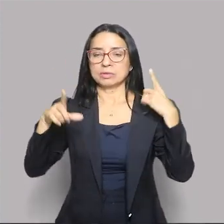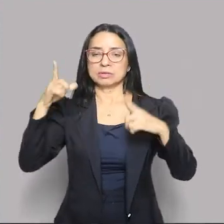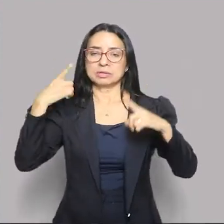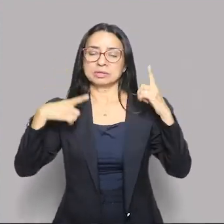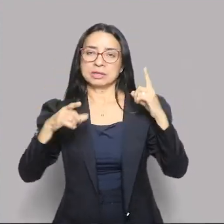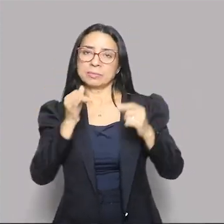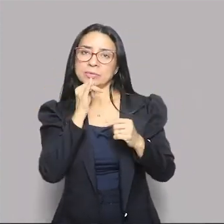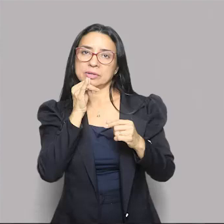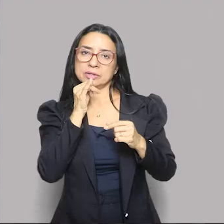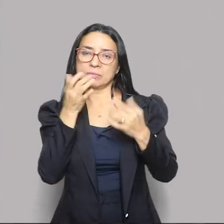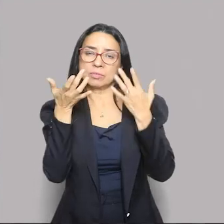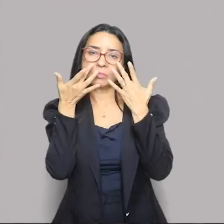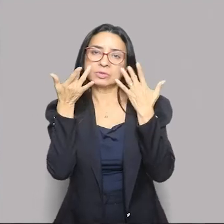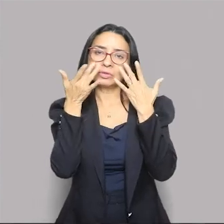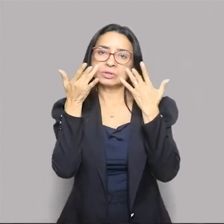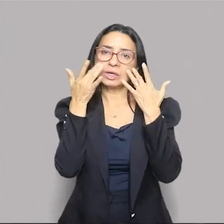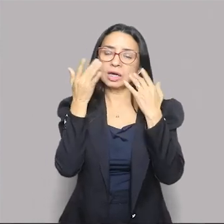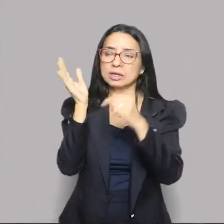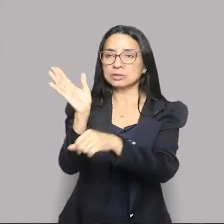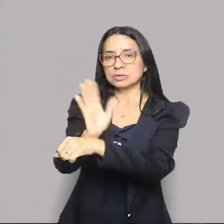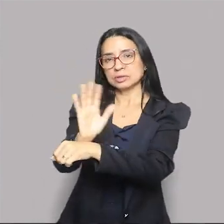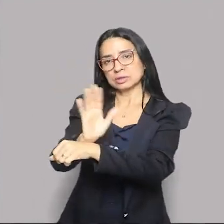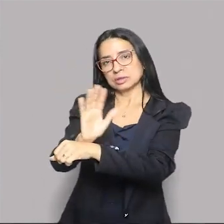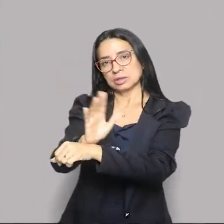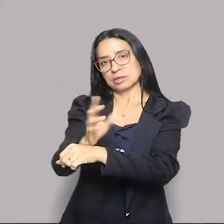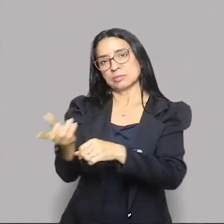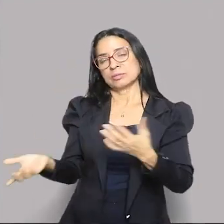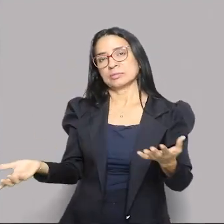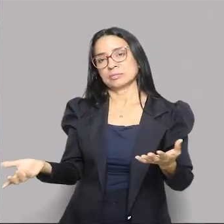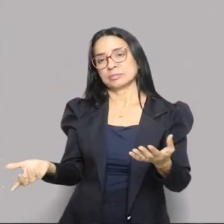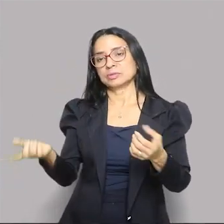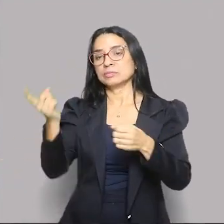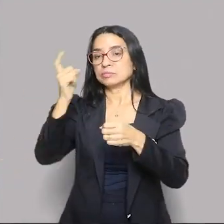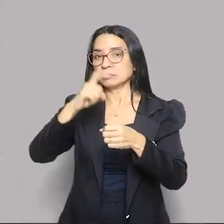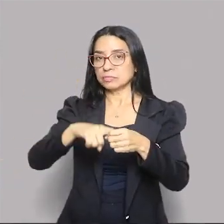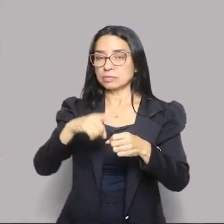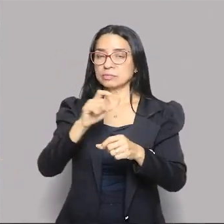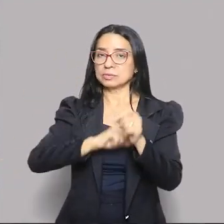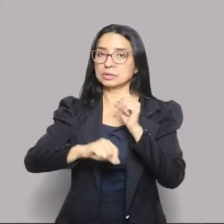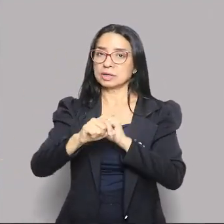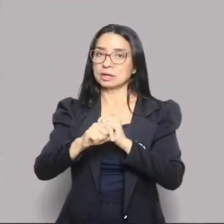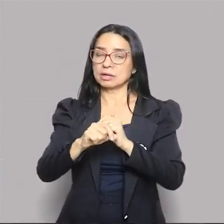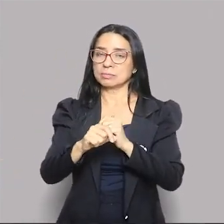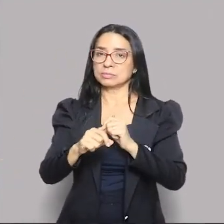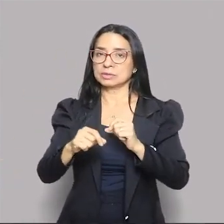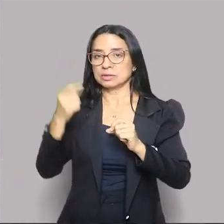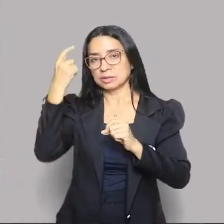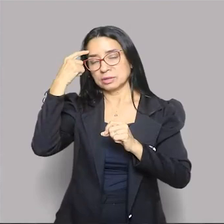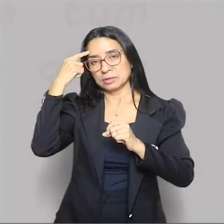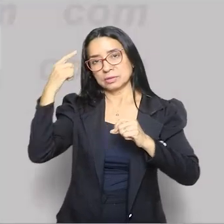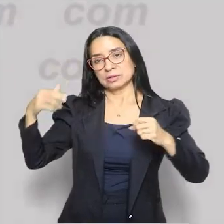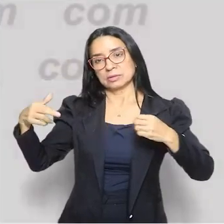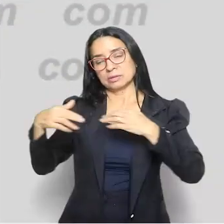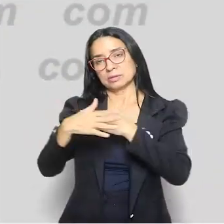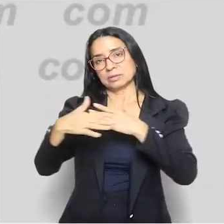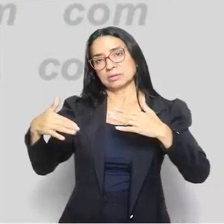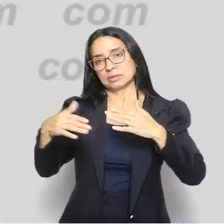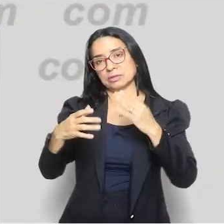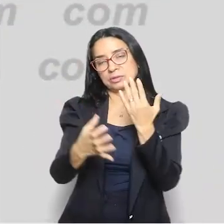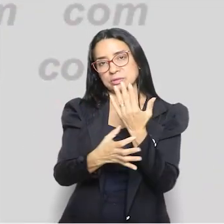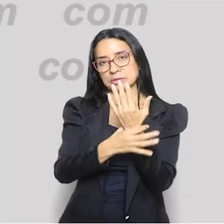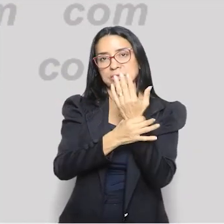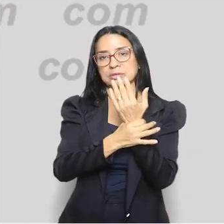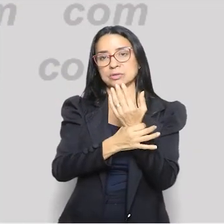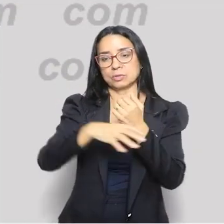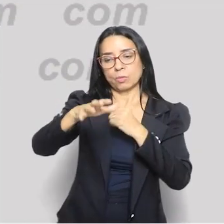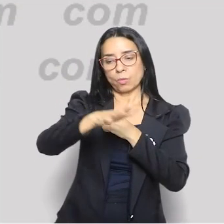faz a gente remontar aquela ideia da cidade de garantir também o espaço que é cultural a este ser humano. E